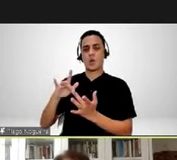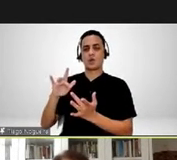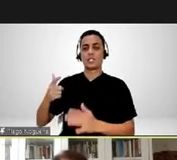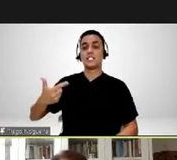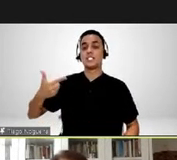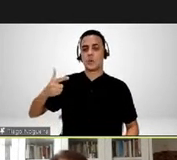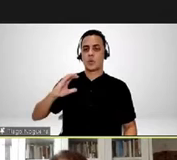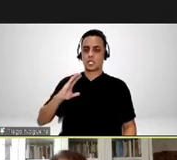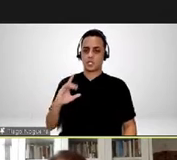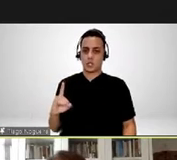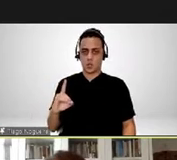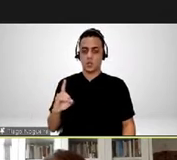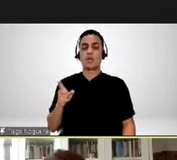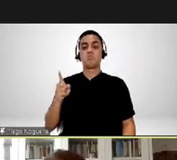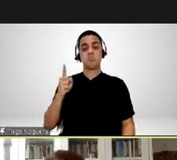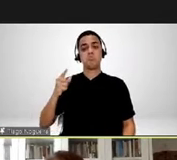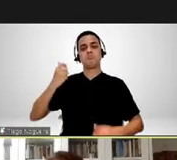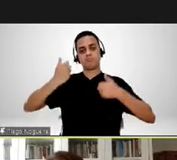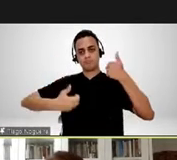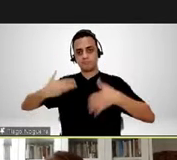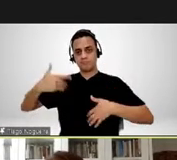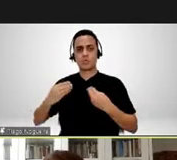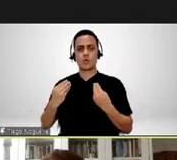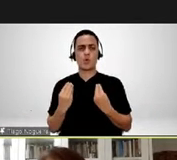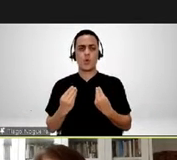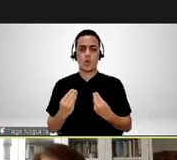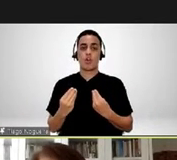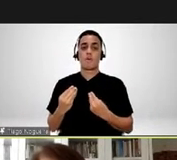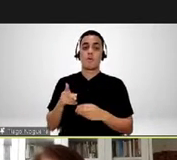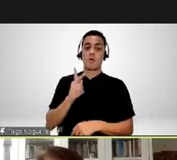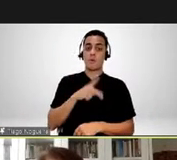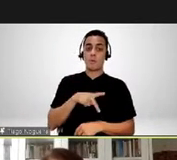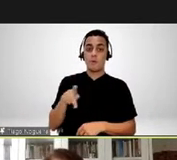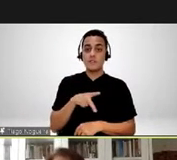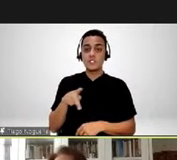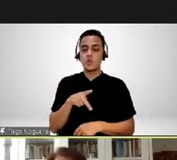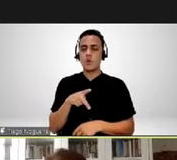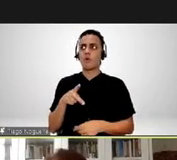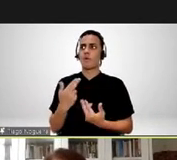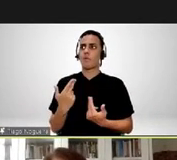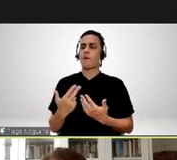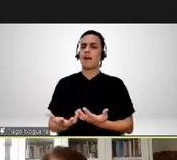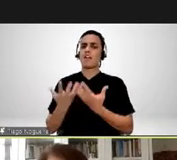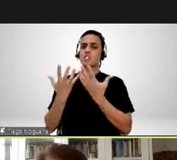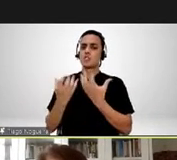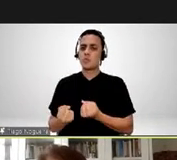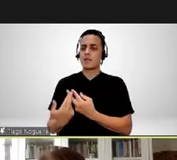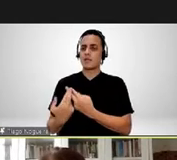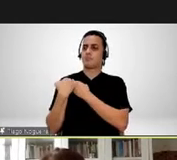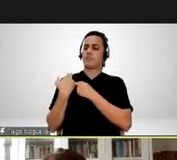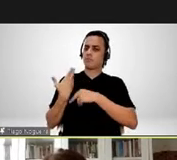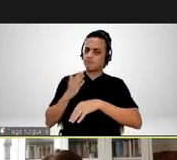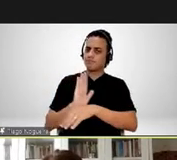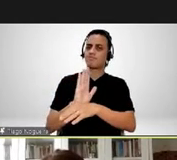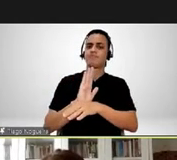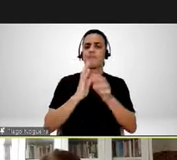fala desse papel que os professores assumiam de fazer a coisa funcionar.